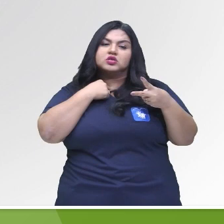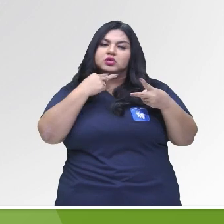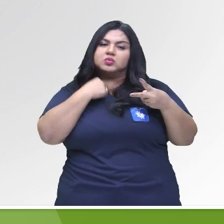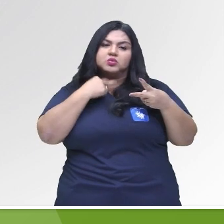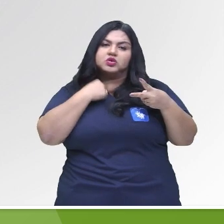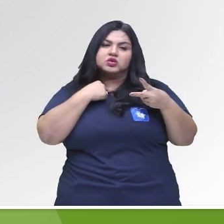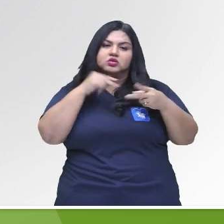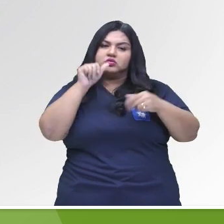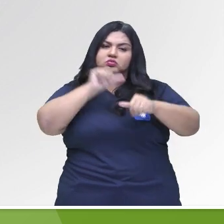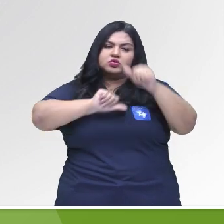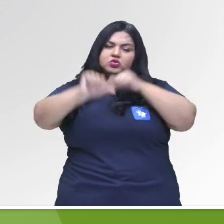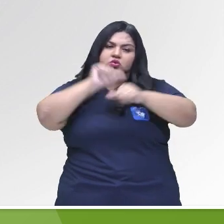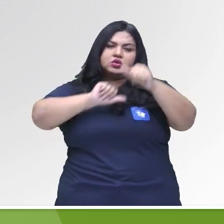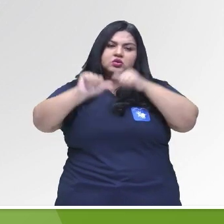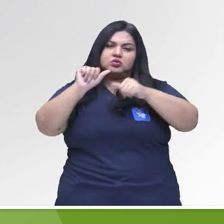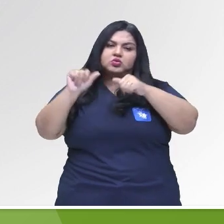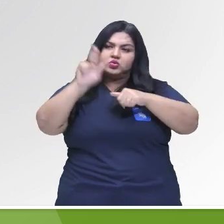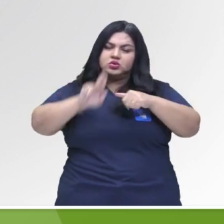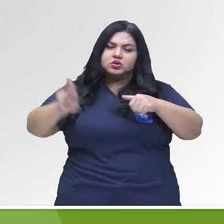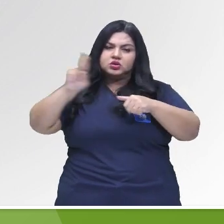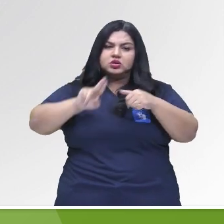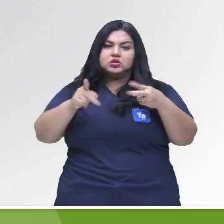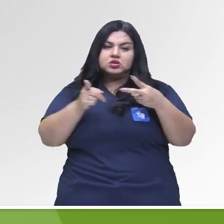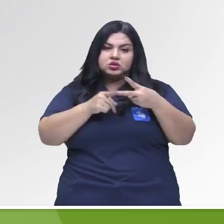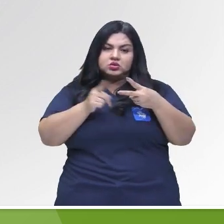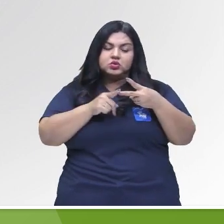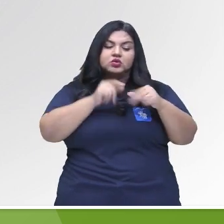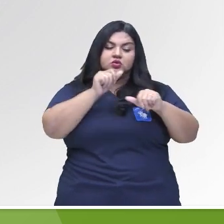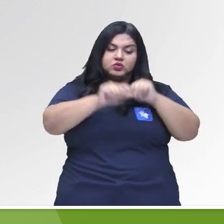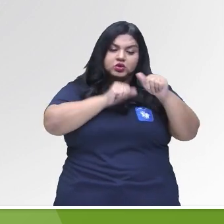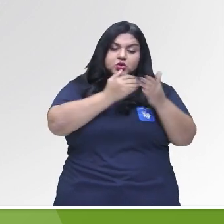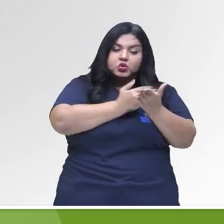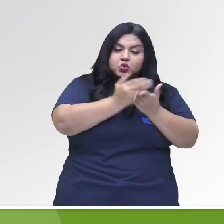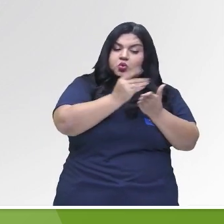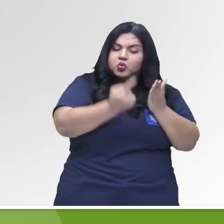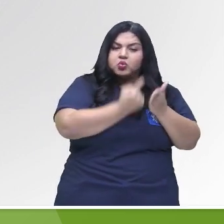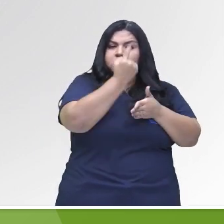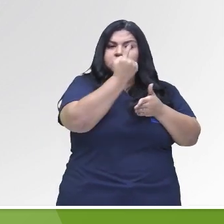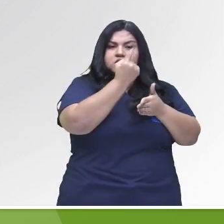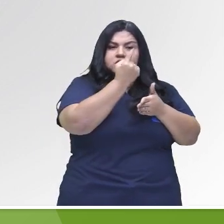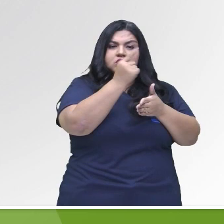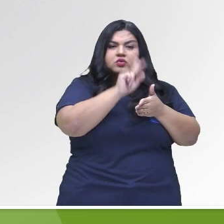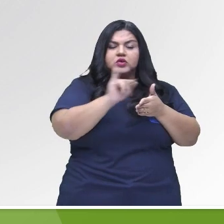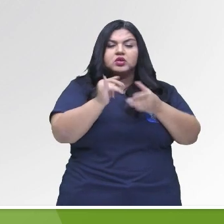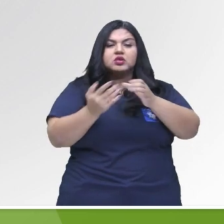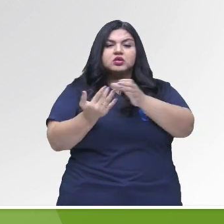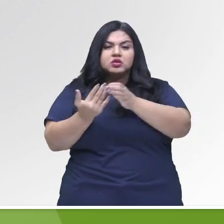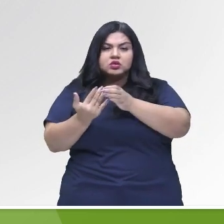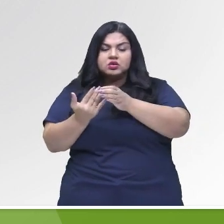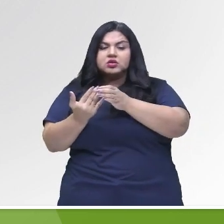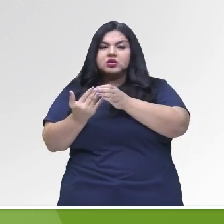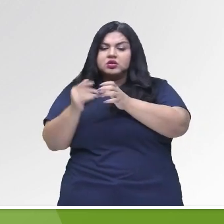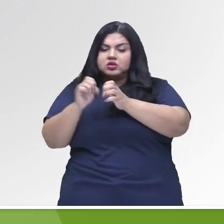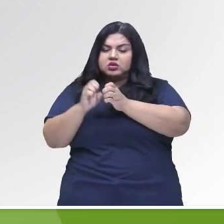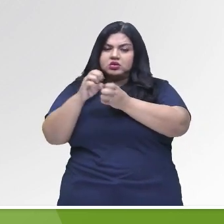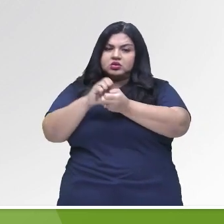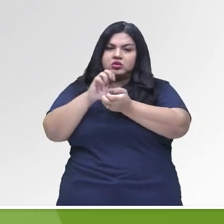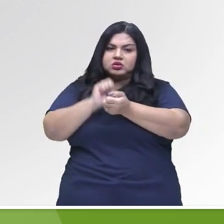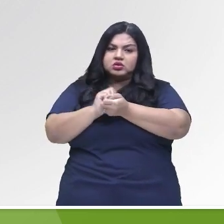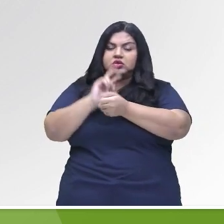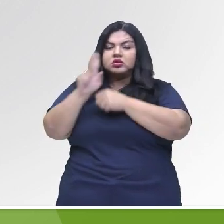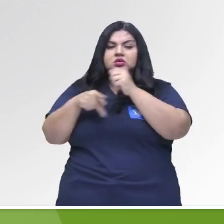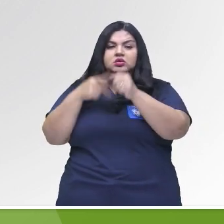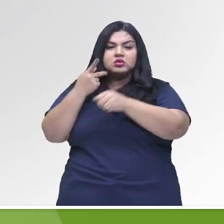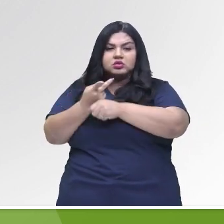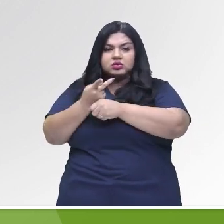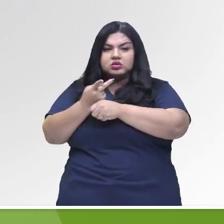ser reprocessado, tá? Ele é processado inicialmente, ele vai aquecido para a moldura e aí depois